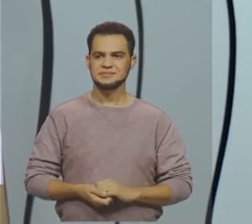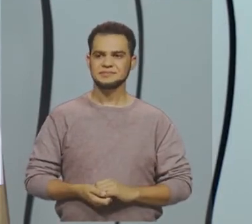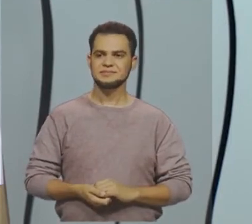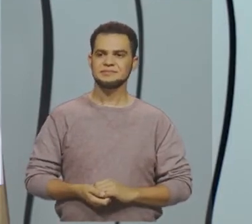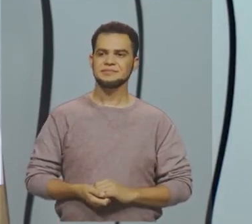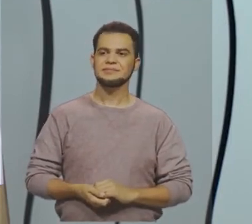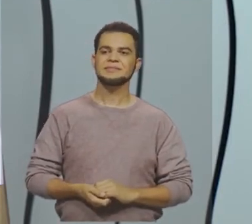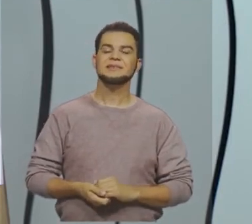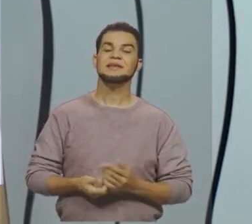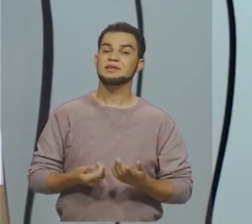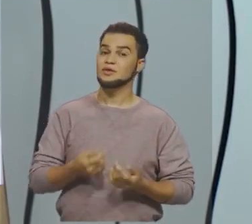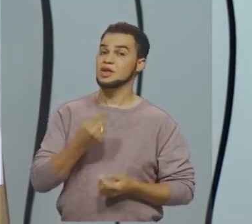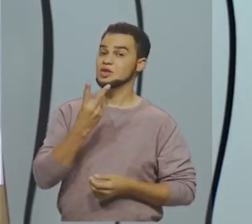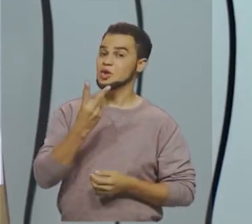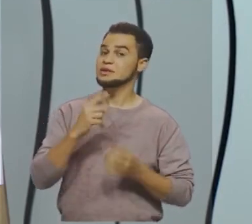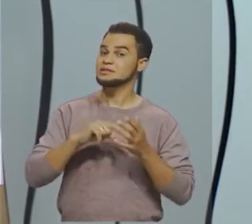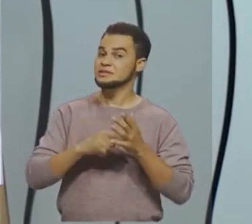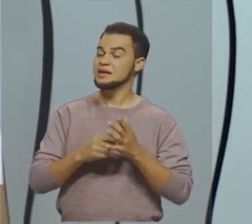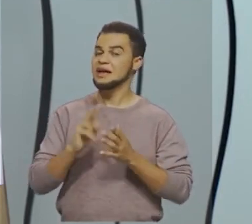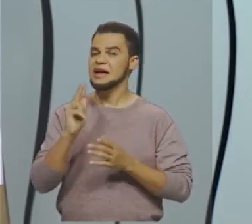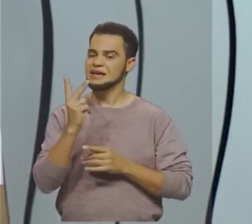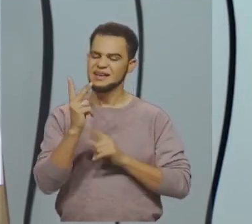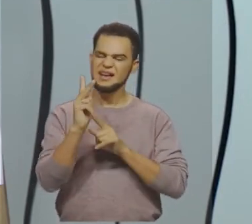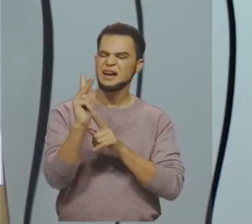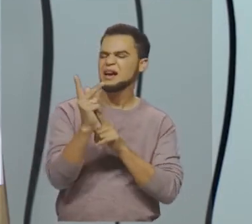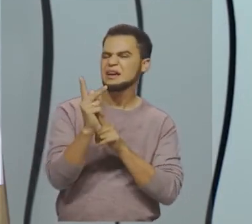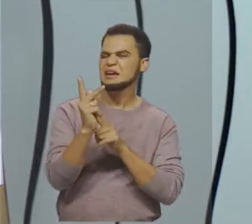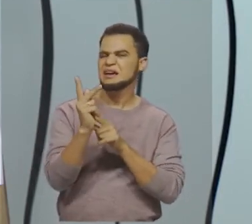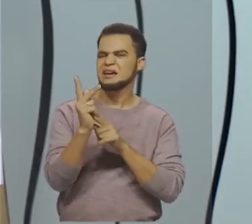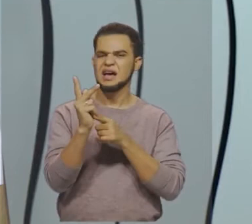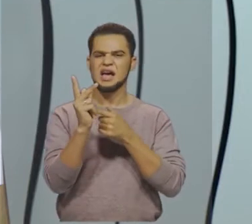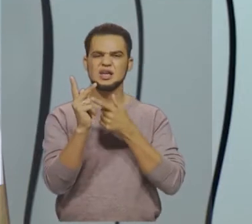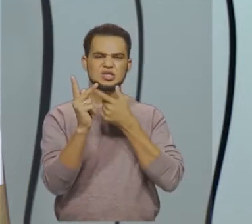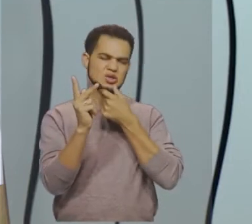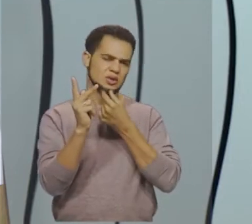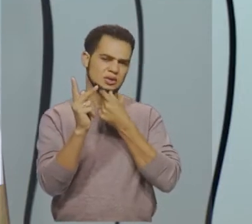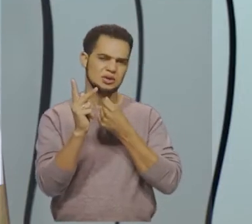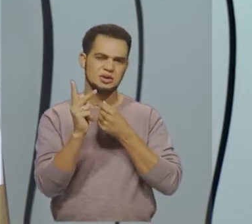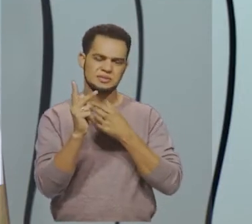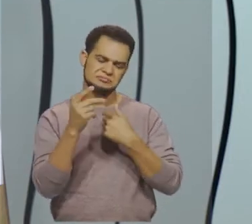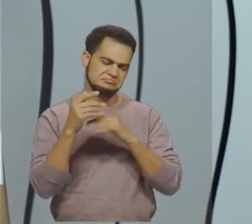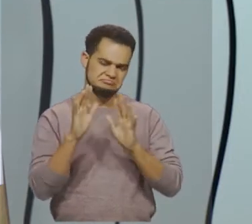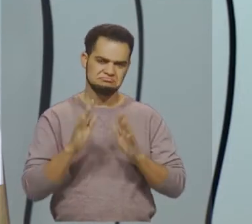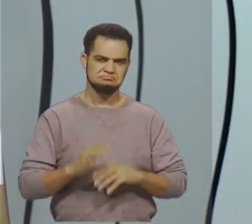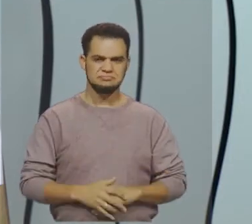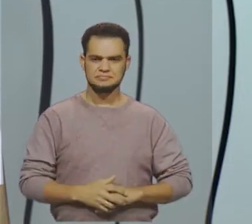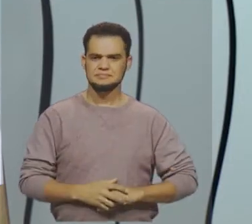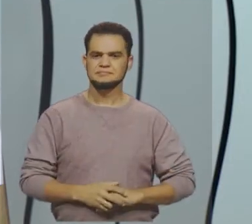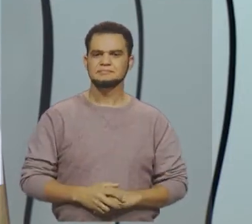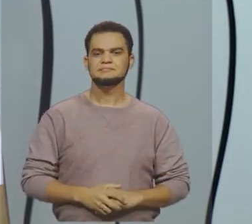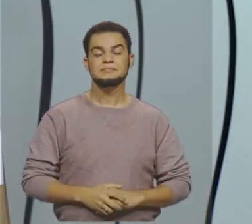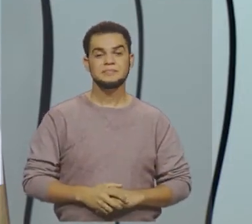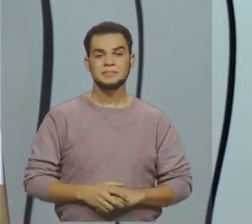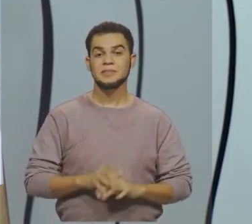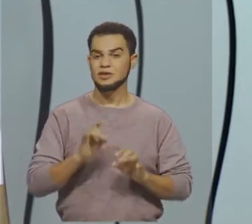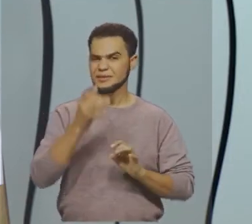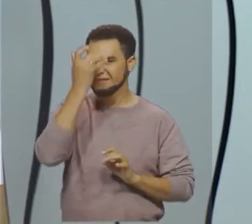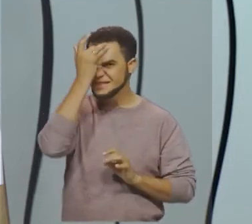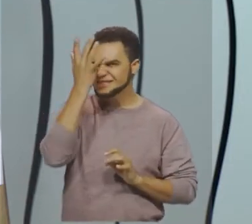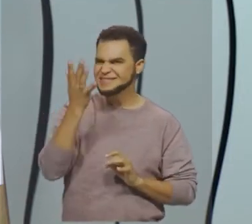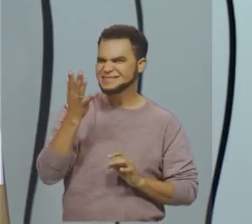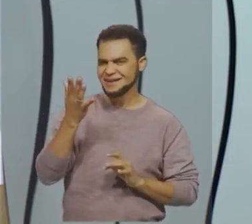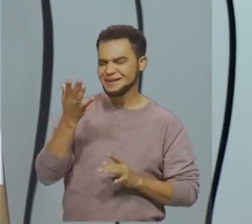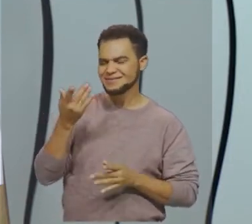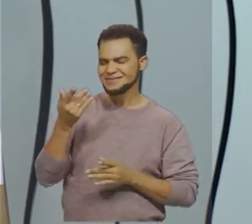2H. Flávio, por que você colocou H? Ah, vamos colocar a mesma variável, a mesma incógnita, né? Para facilitar o nosso